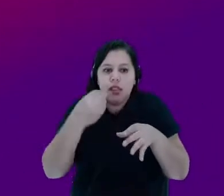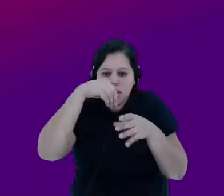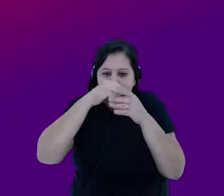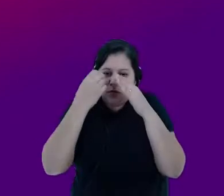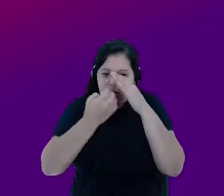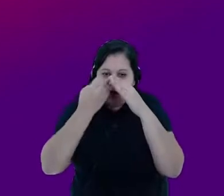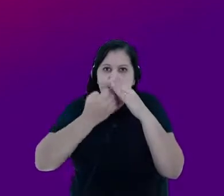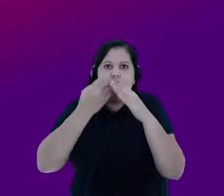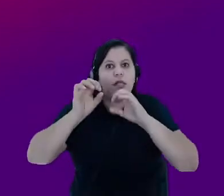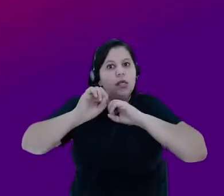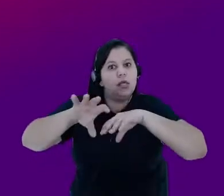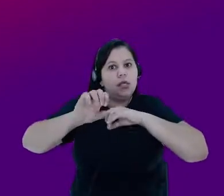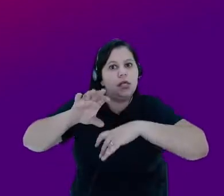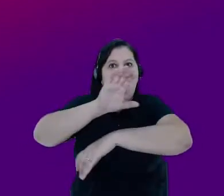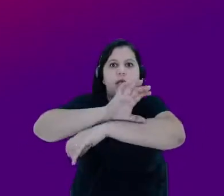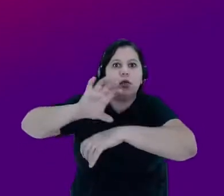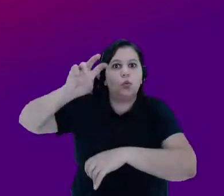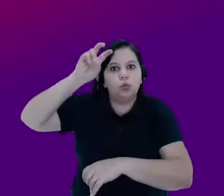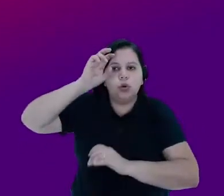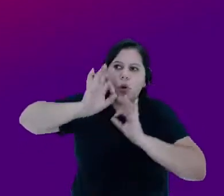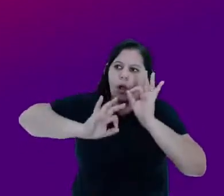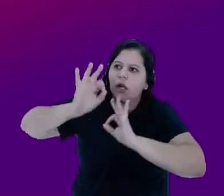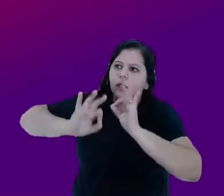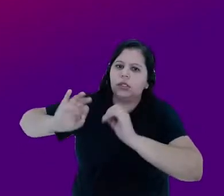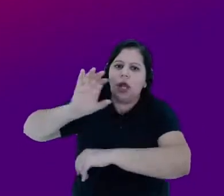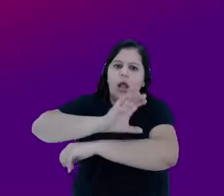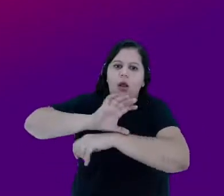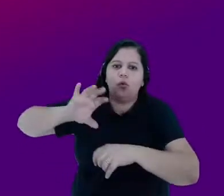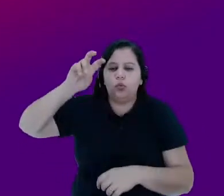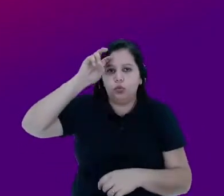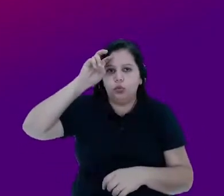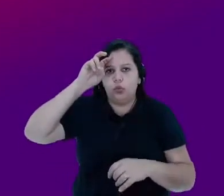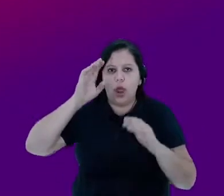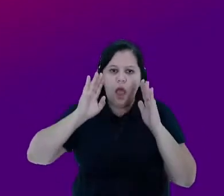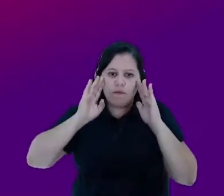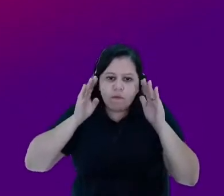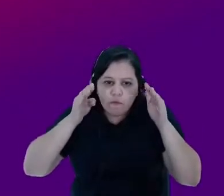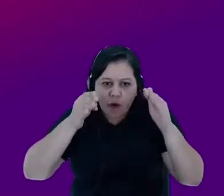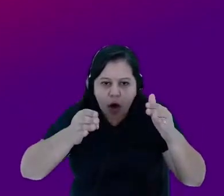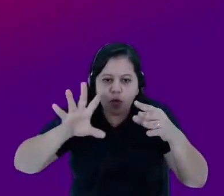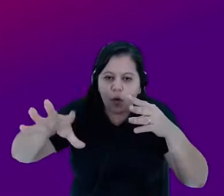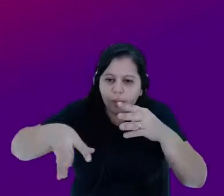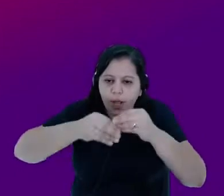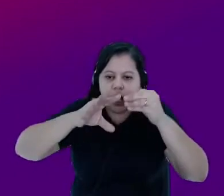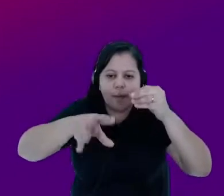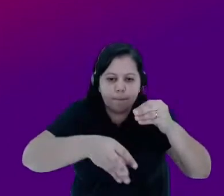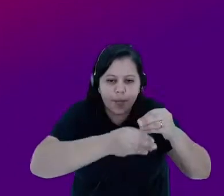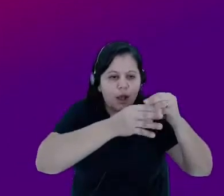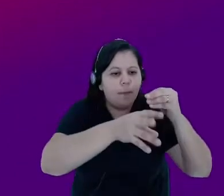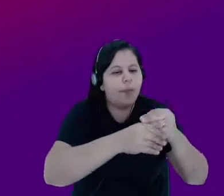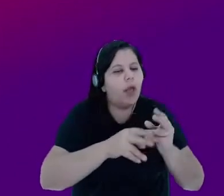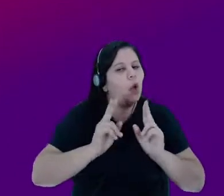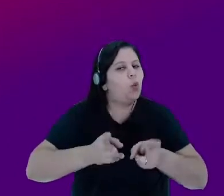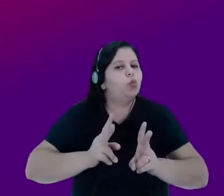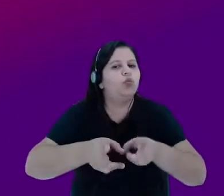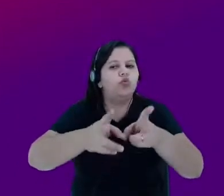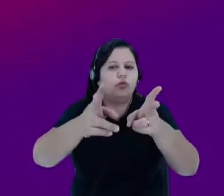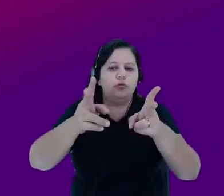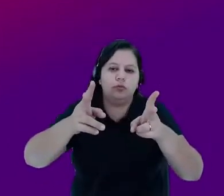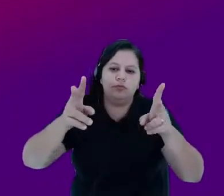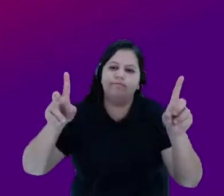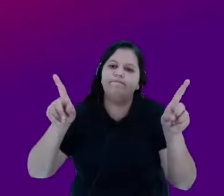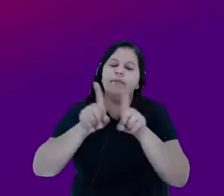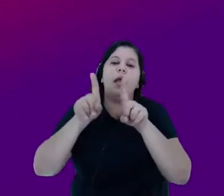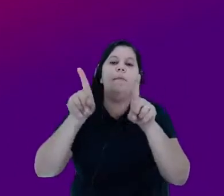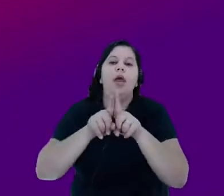forma organizacional, era necessário foco e incremento contínuo. E era também muito importante que a